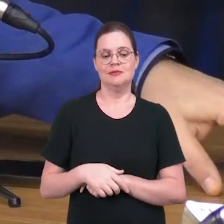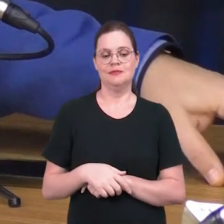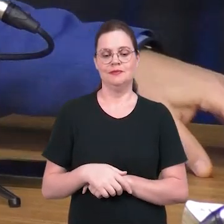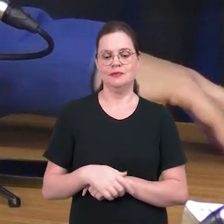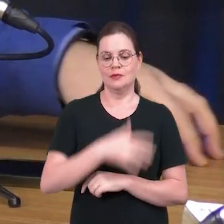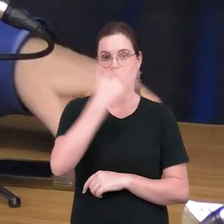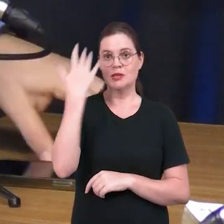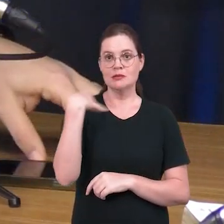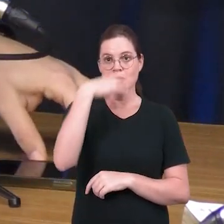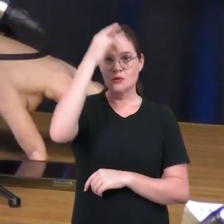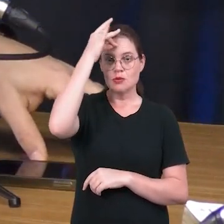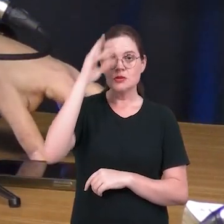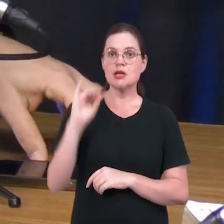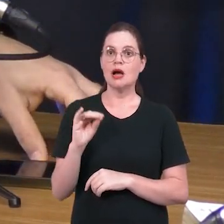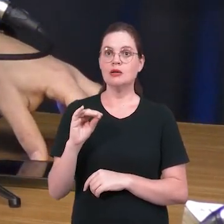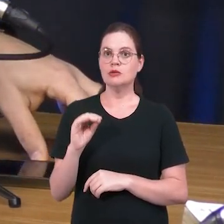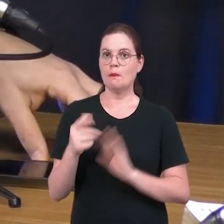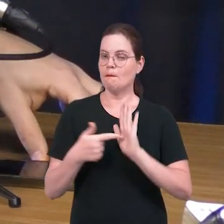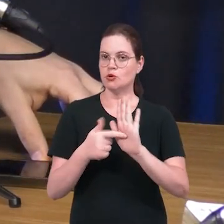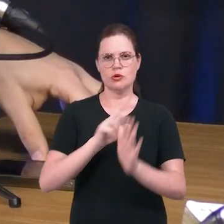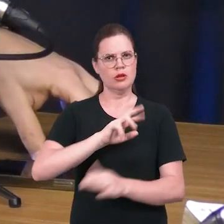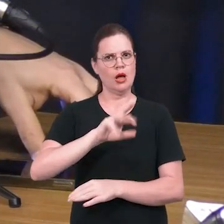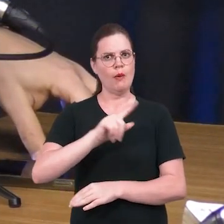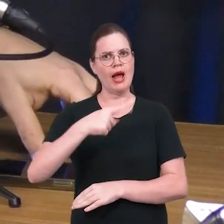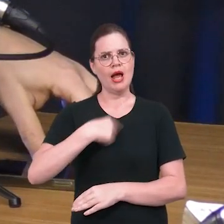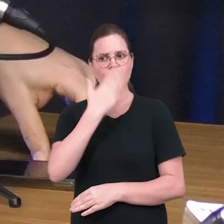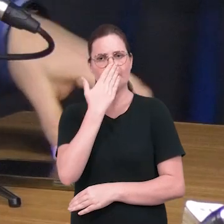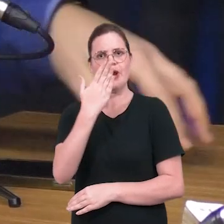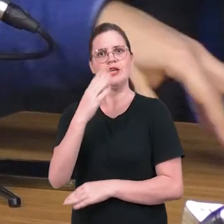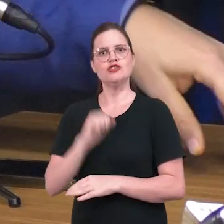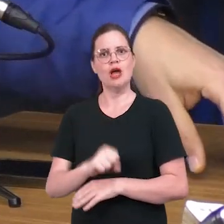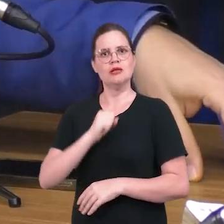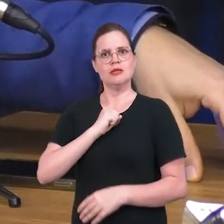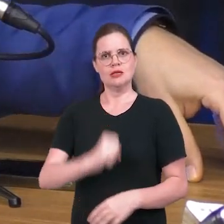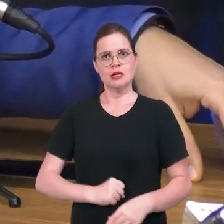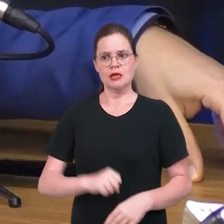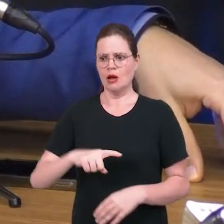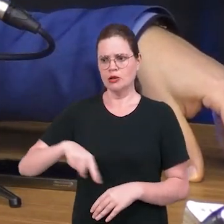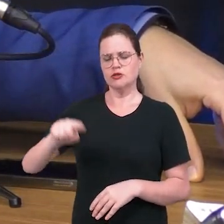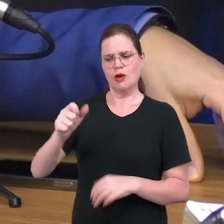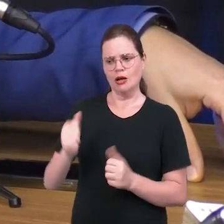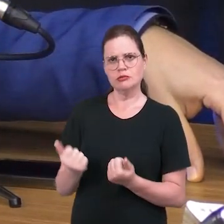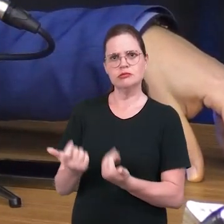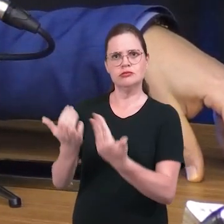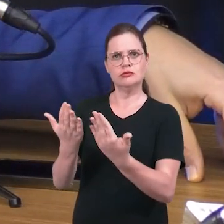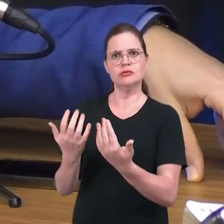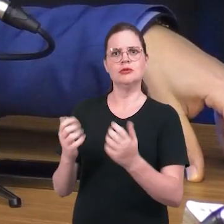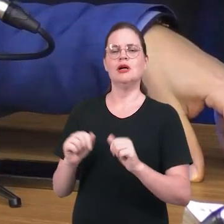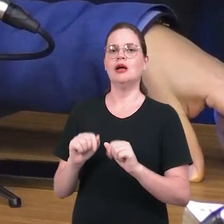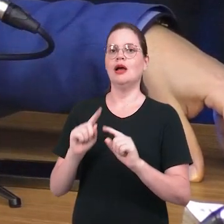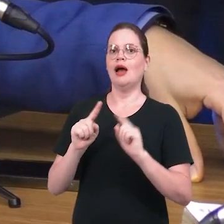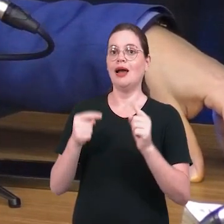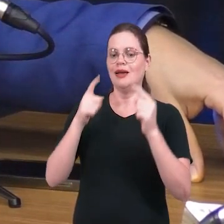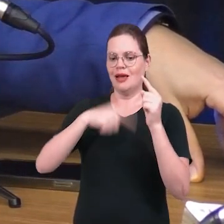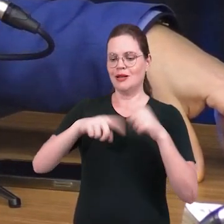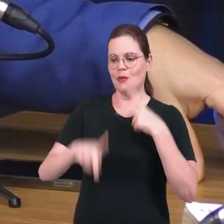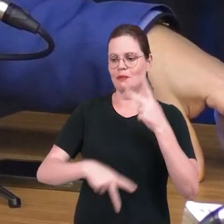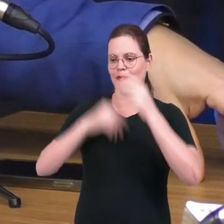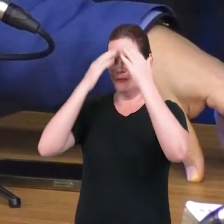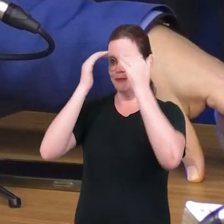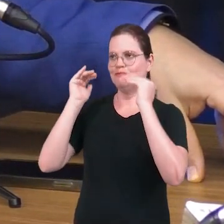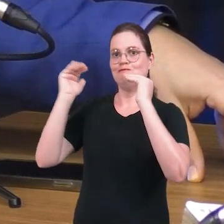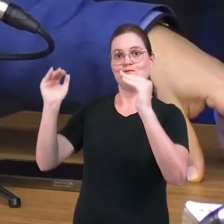o Espírito definiu e o povo obedeceu. Maravilha. E na obediência, a vitória. O milagre